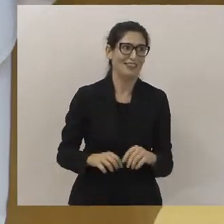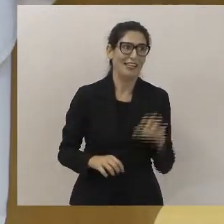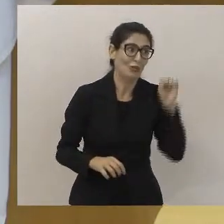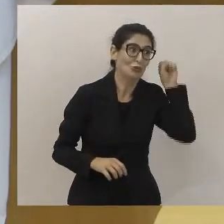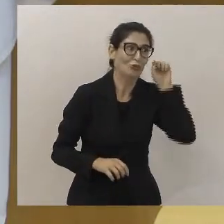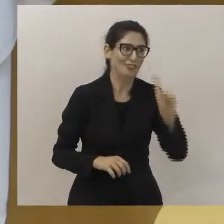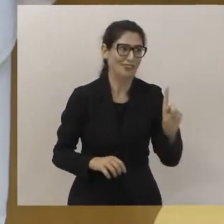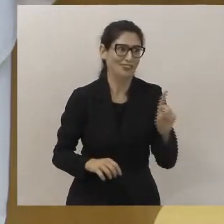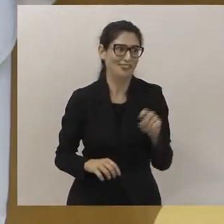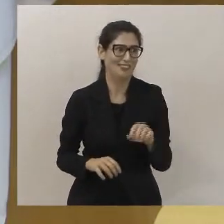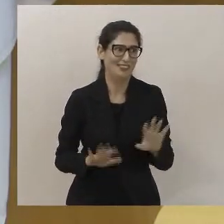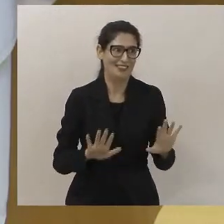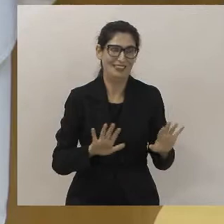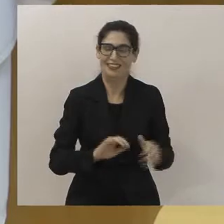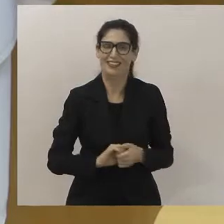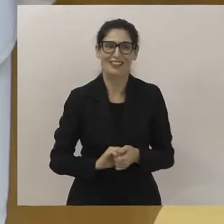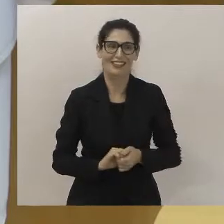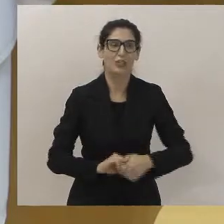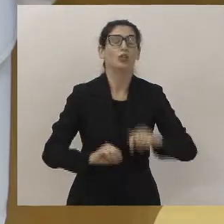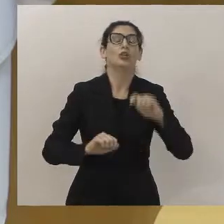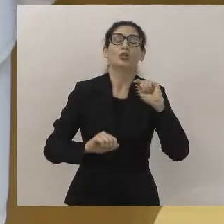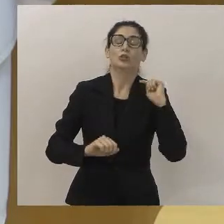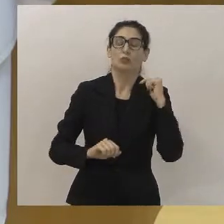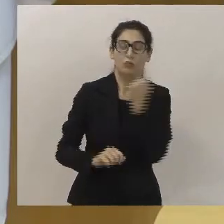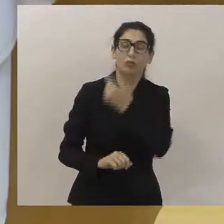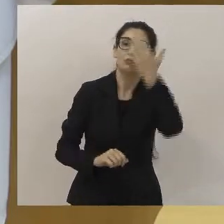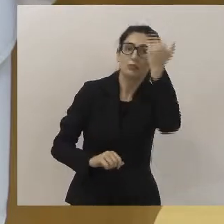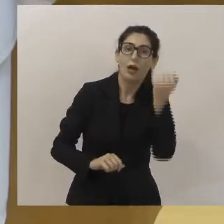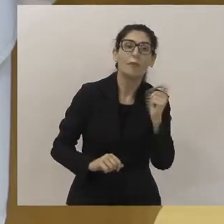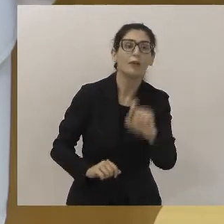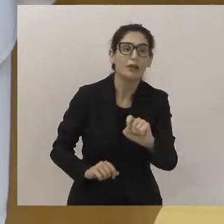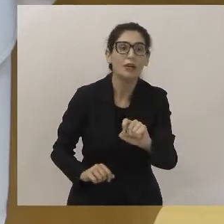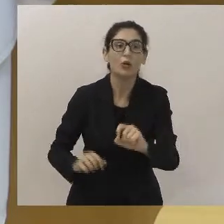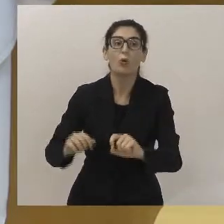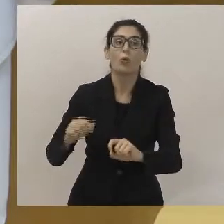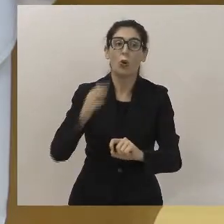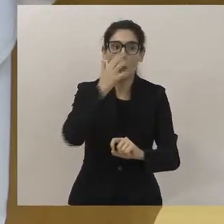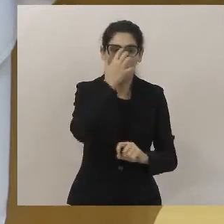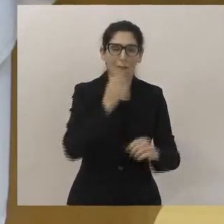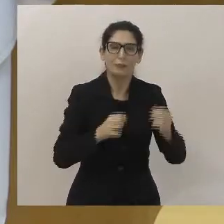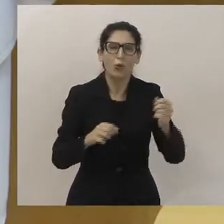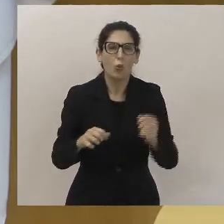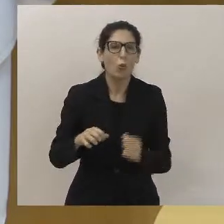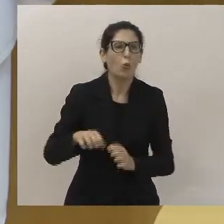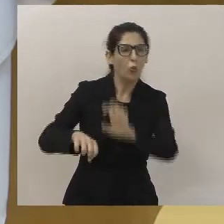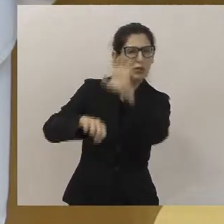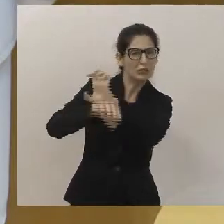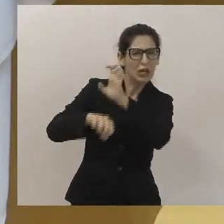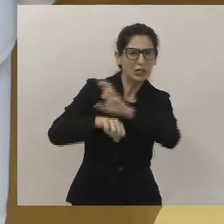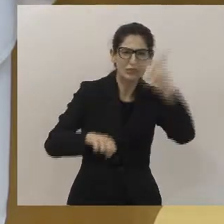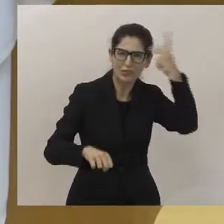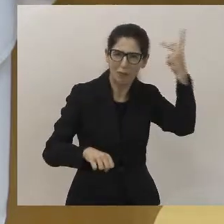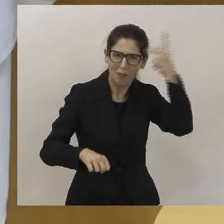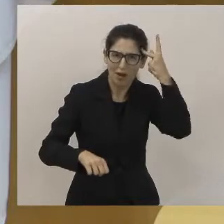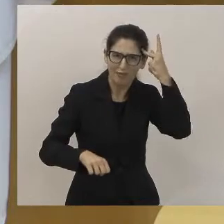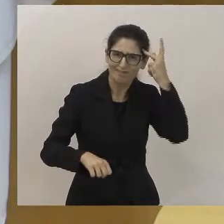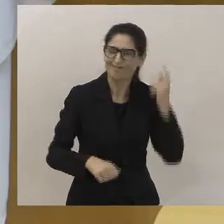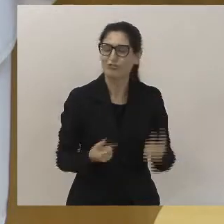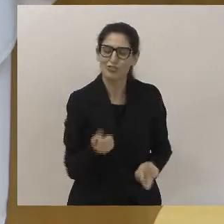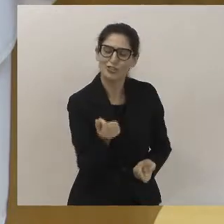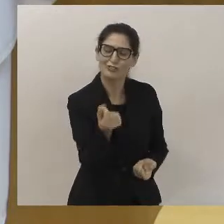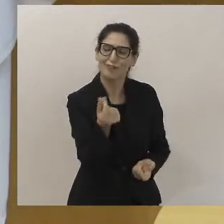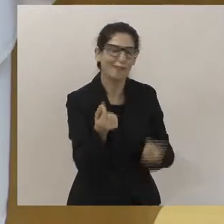e nós sabemos disso porque o estado não dá o retorno do município precisa nós sabemos como funciona